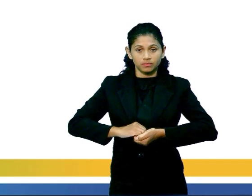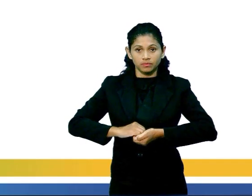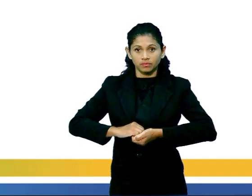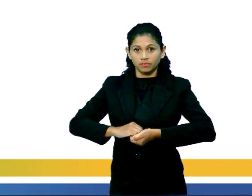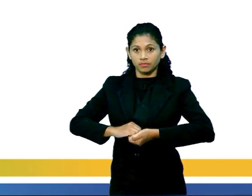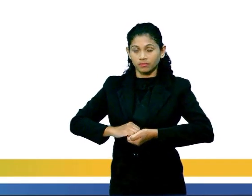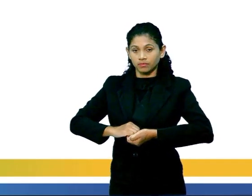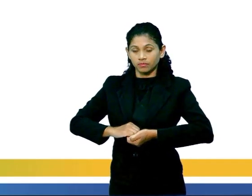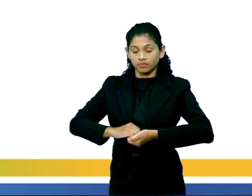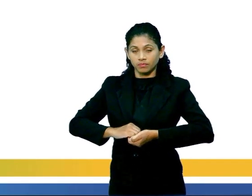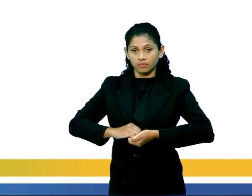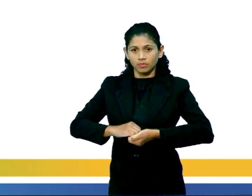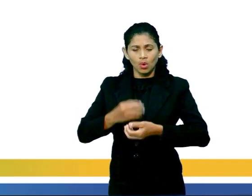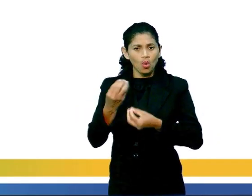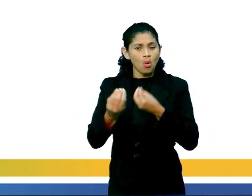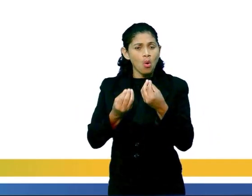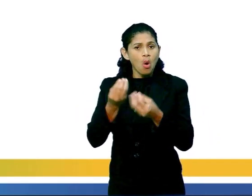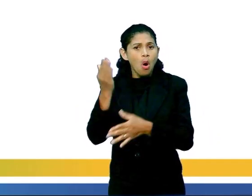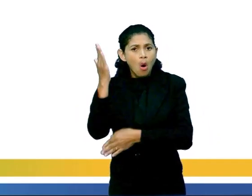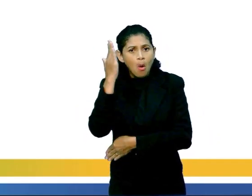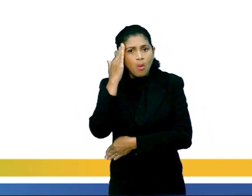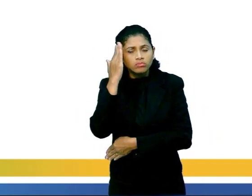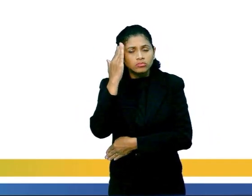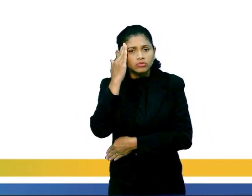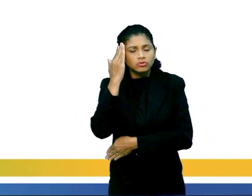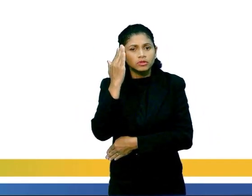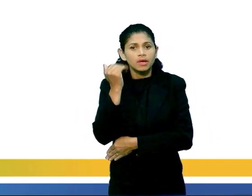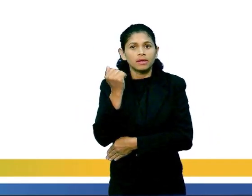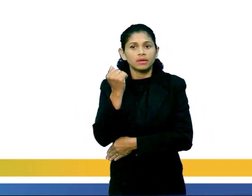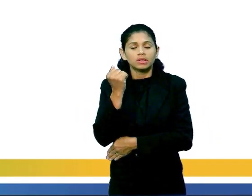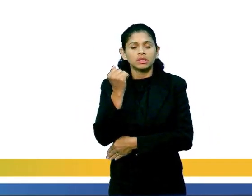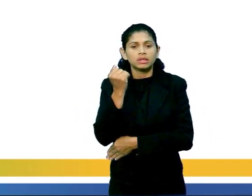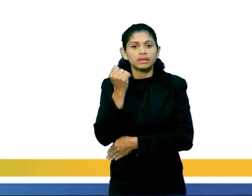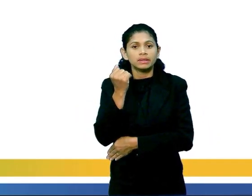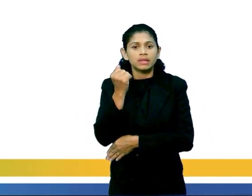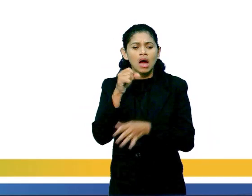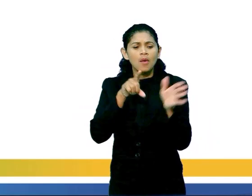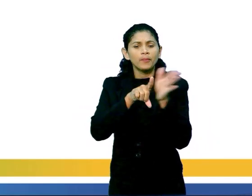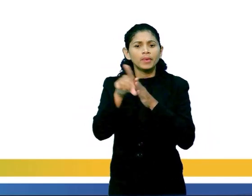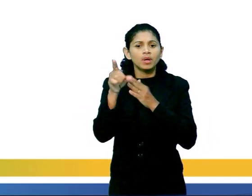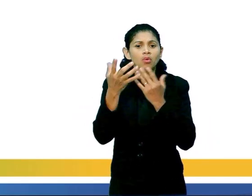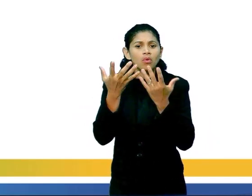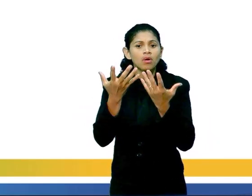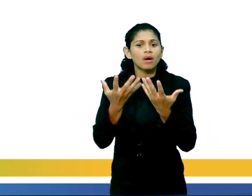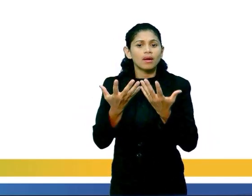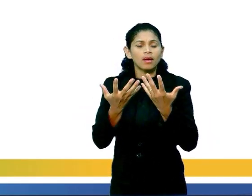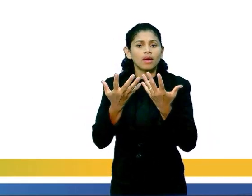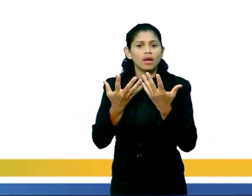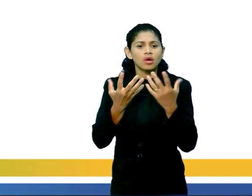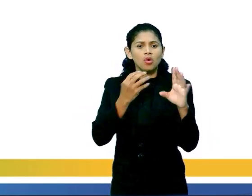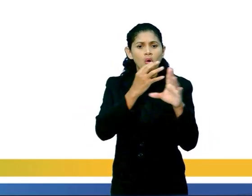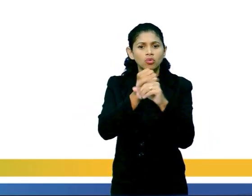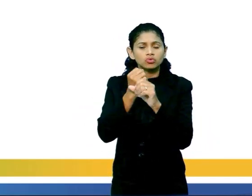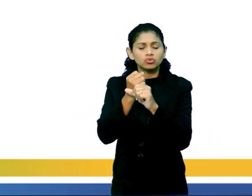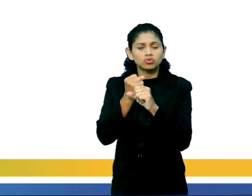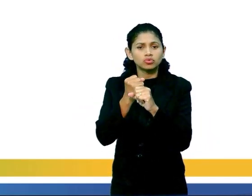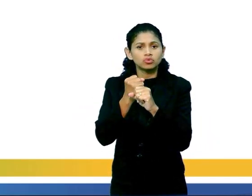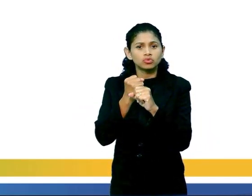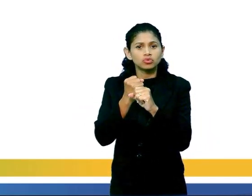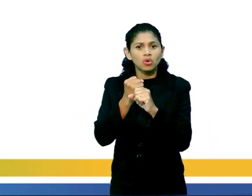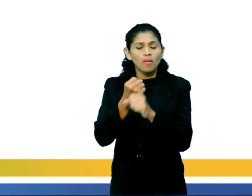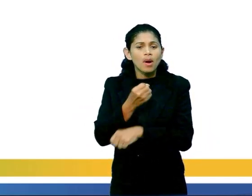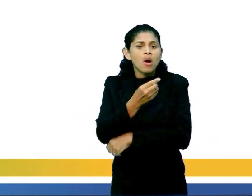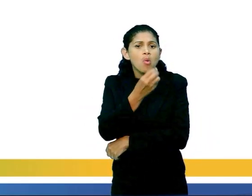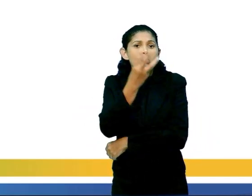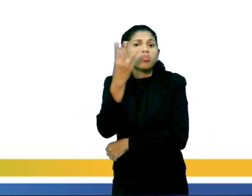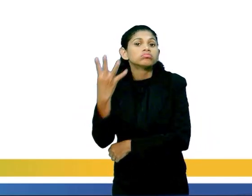Ok? Como eu sei que a questão está me pedindo para calcular a quantidade de piso que eu devo comprar,